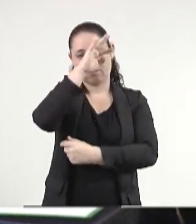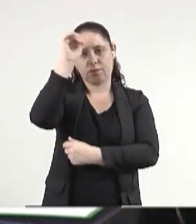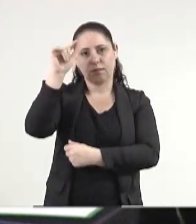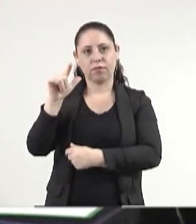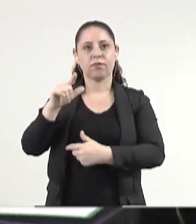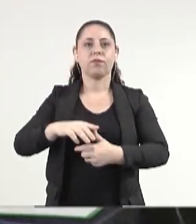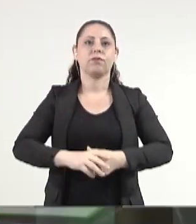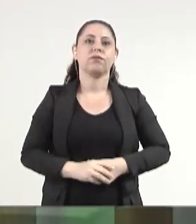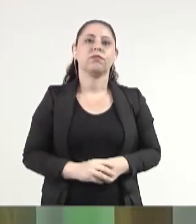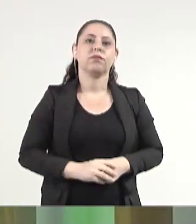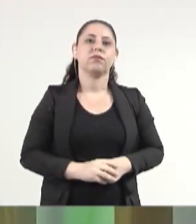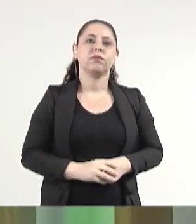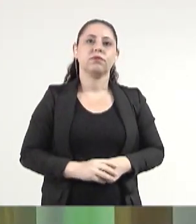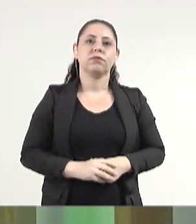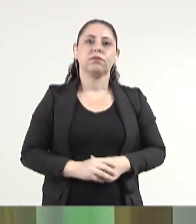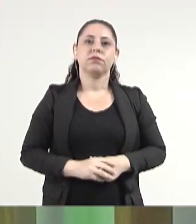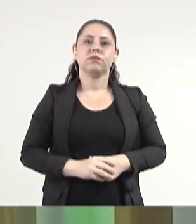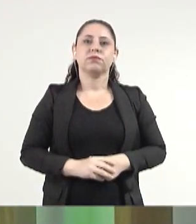do Sul.